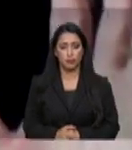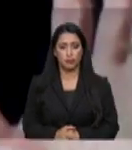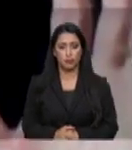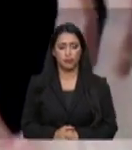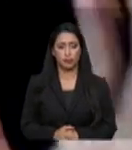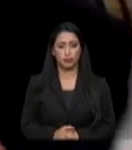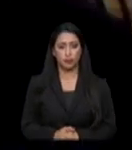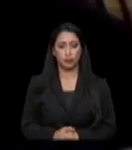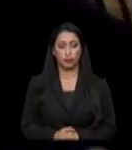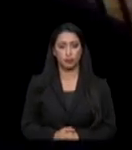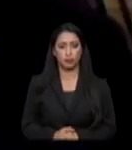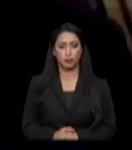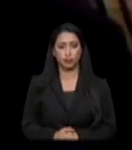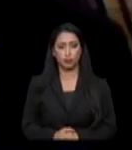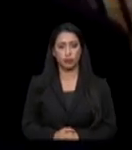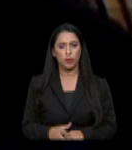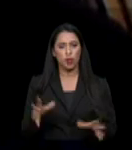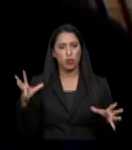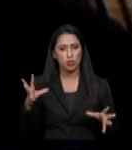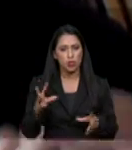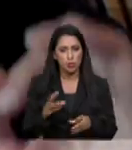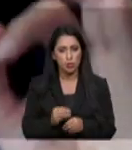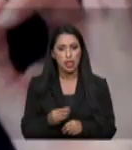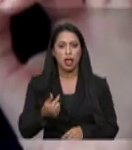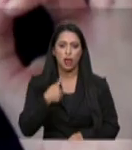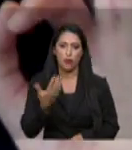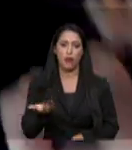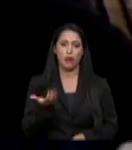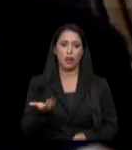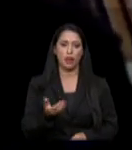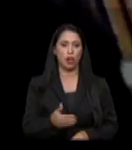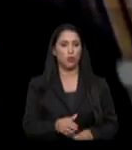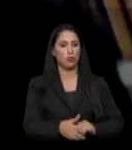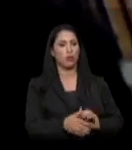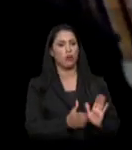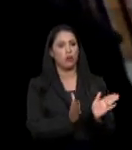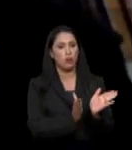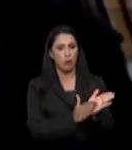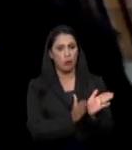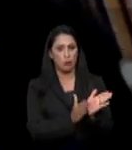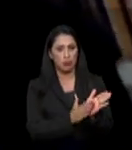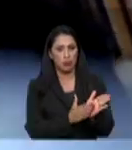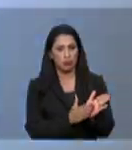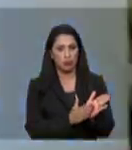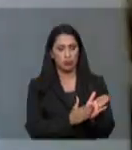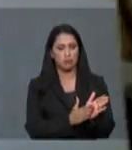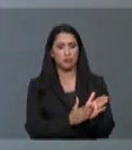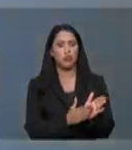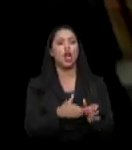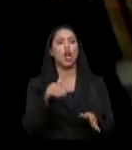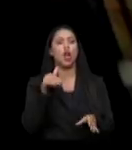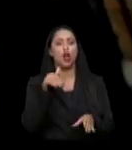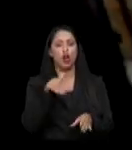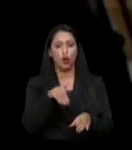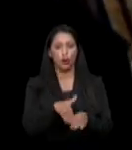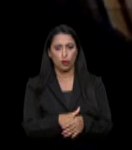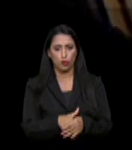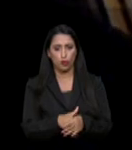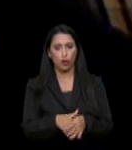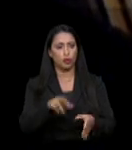teaser complementar o voto do eminente